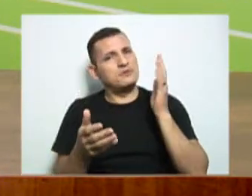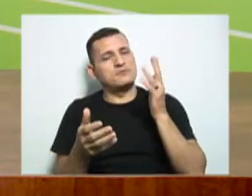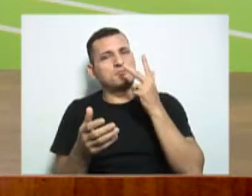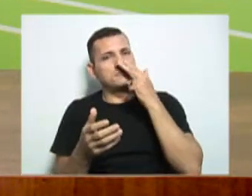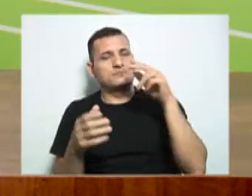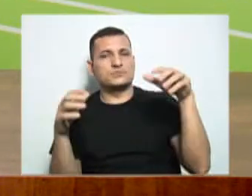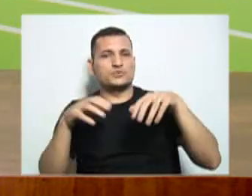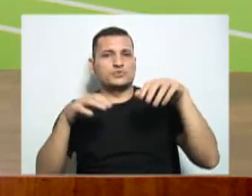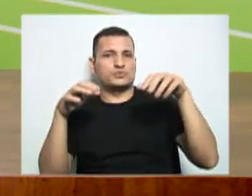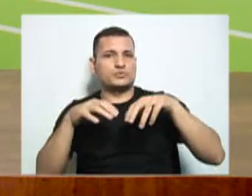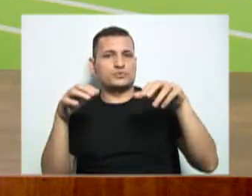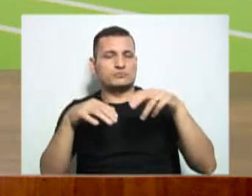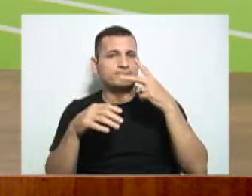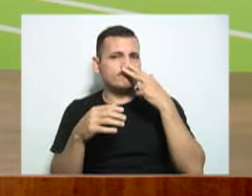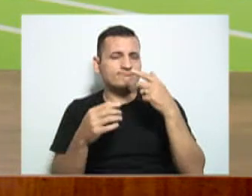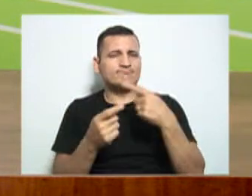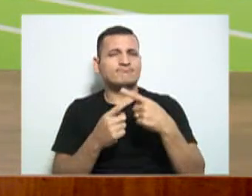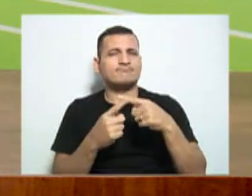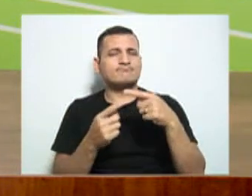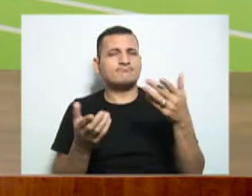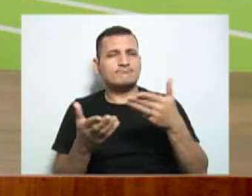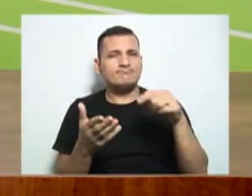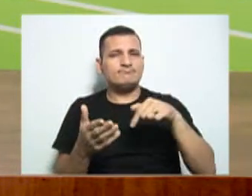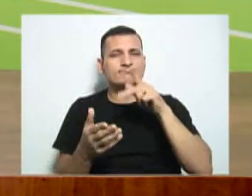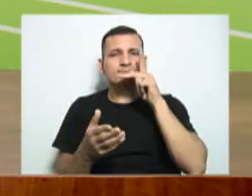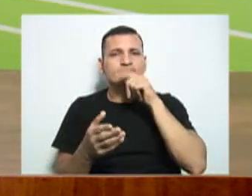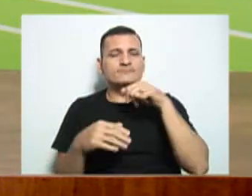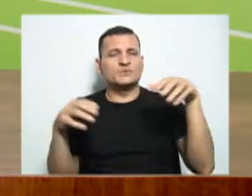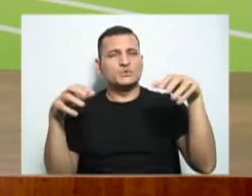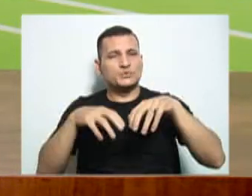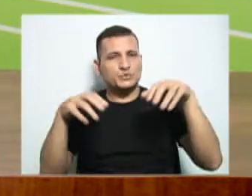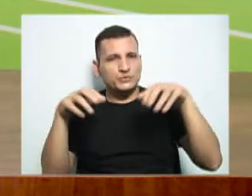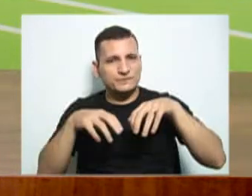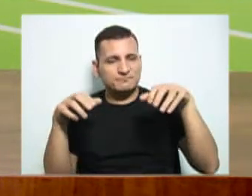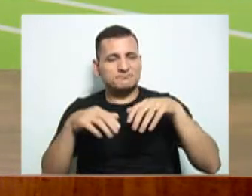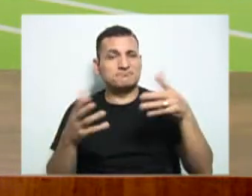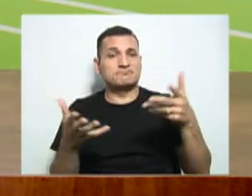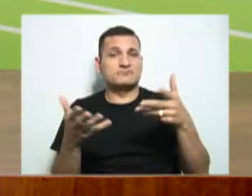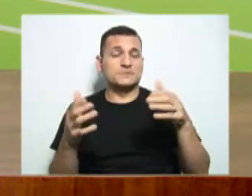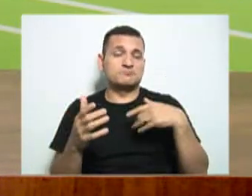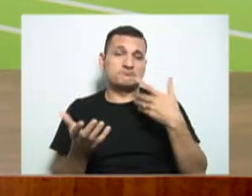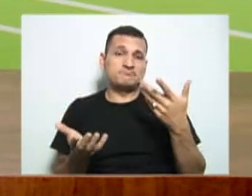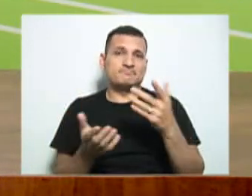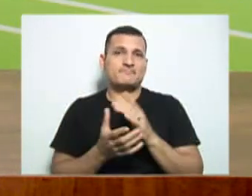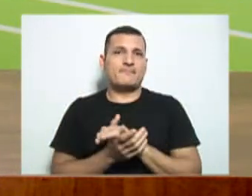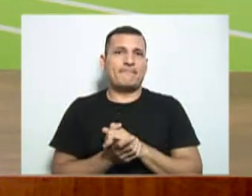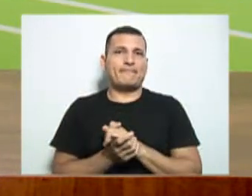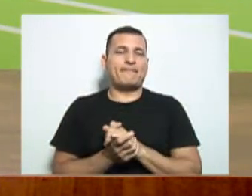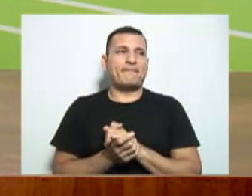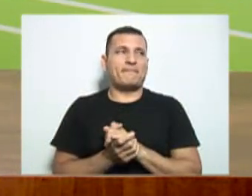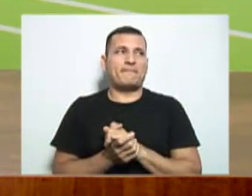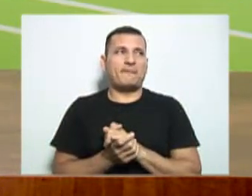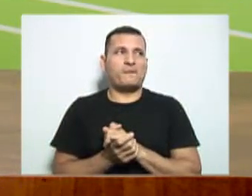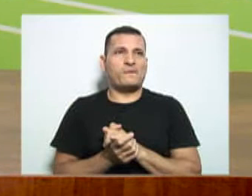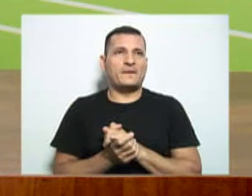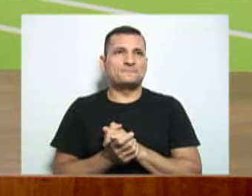porque aqui hoje à tarde foi uma chuva maravilhosa, ok? Mas vamos lá.